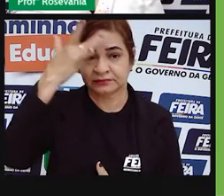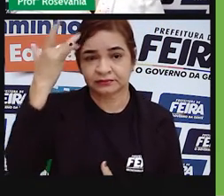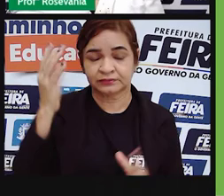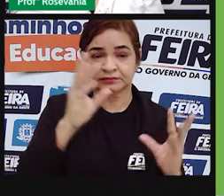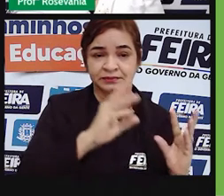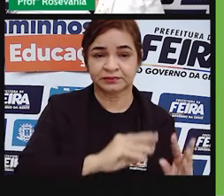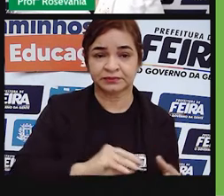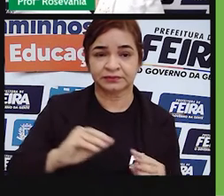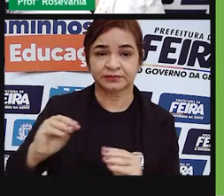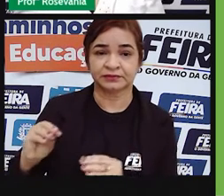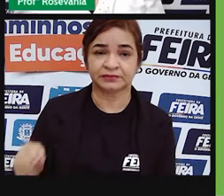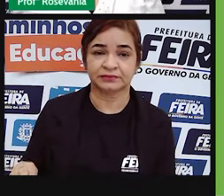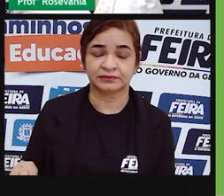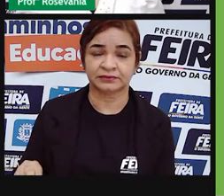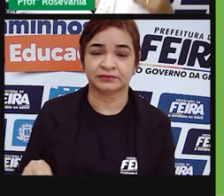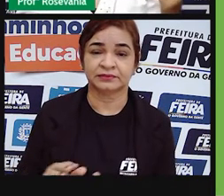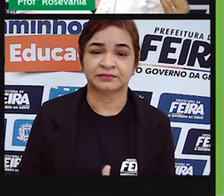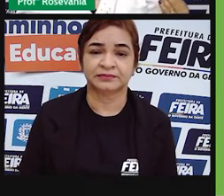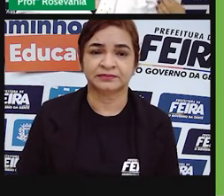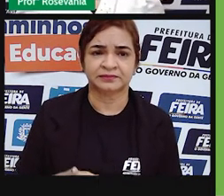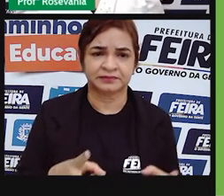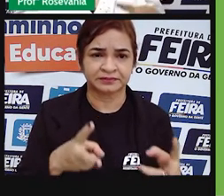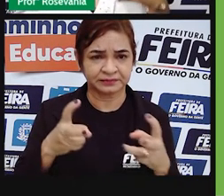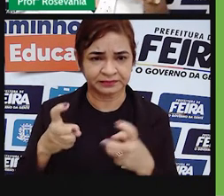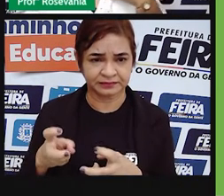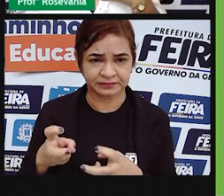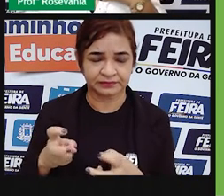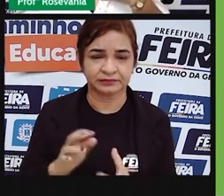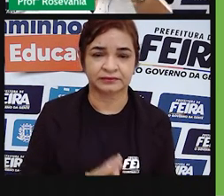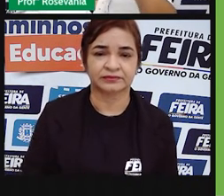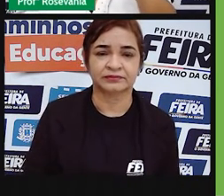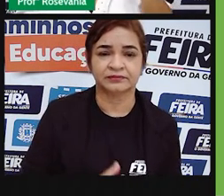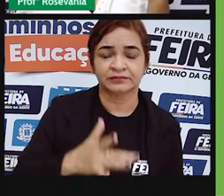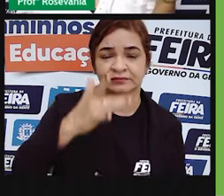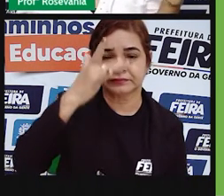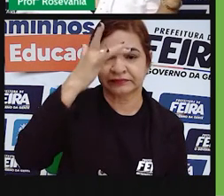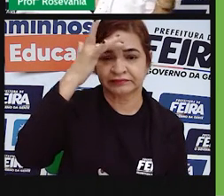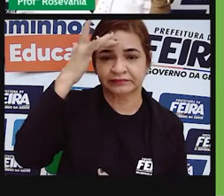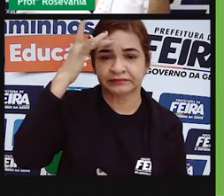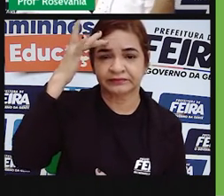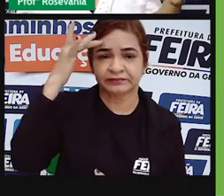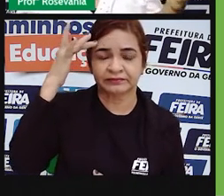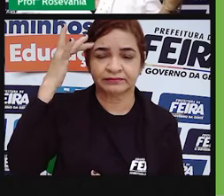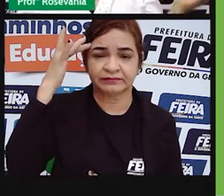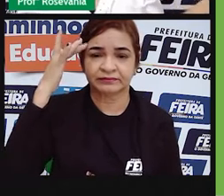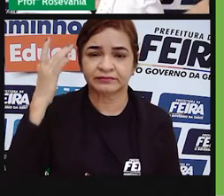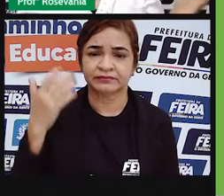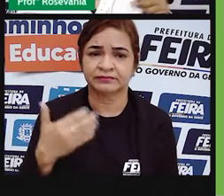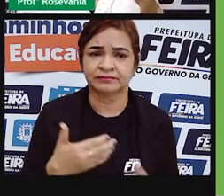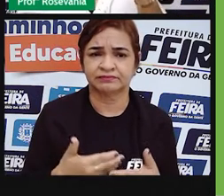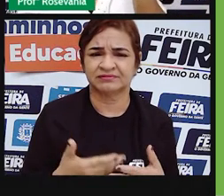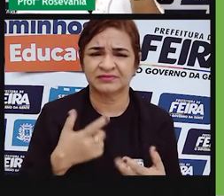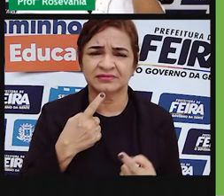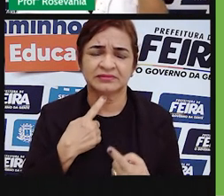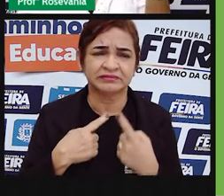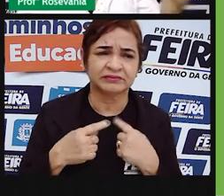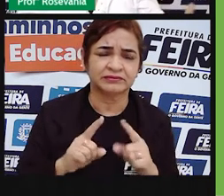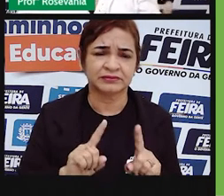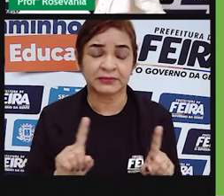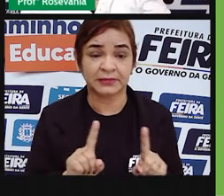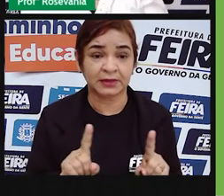sua cidade de origem. Perceba que não é assim. A pessoa estava com muita vontade de sair, né, e elas